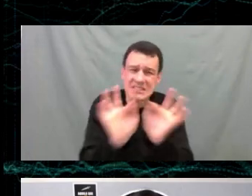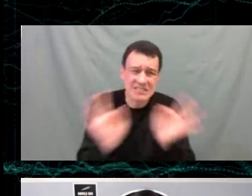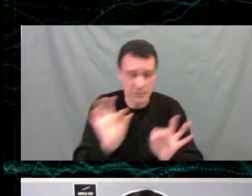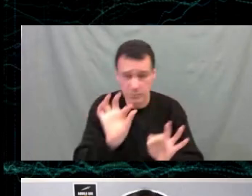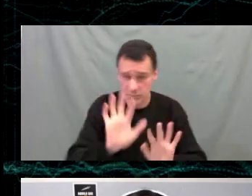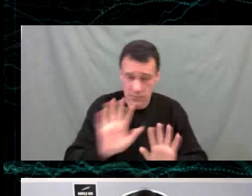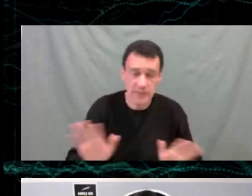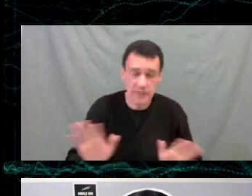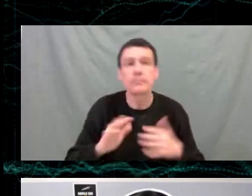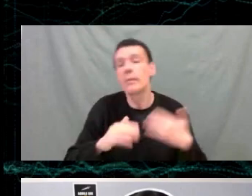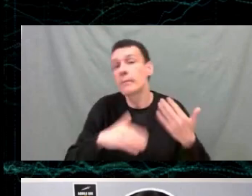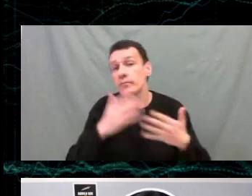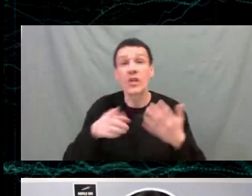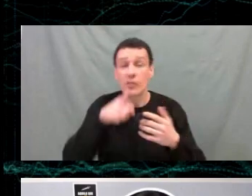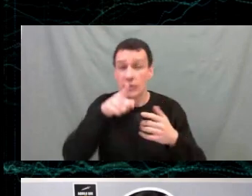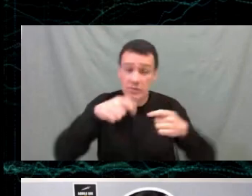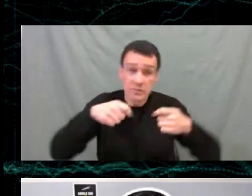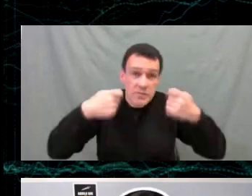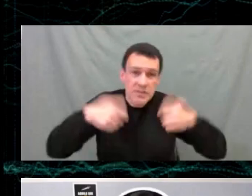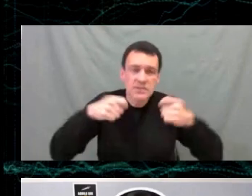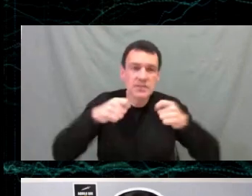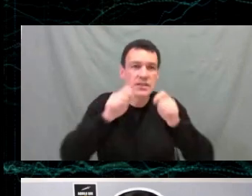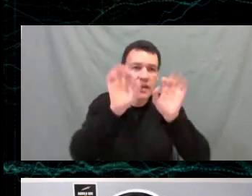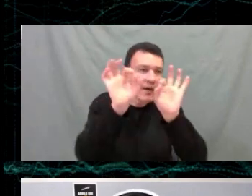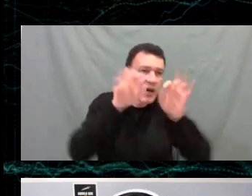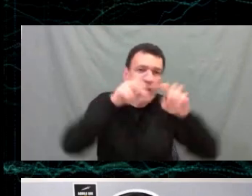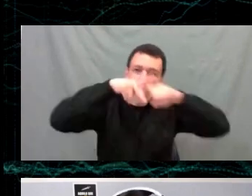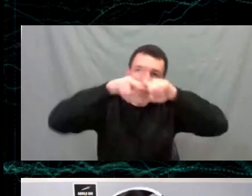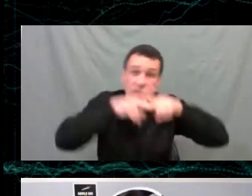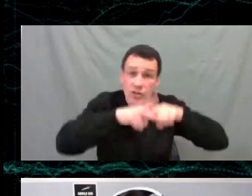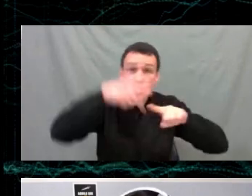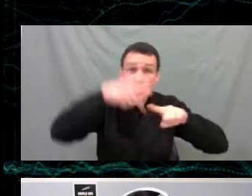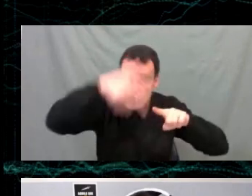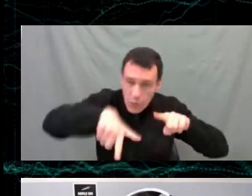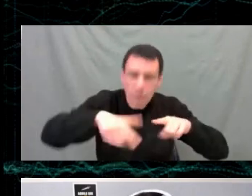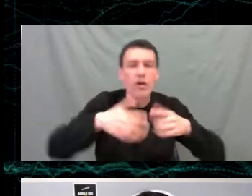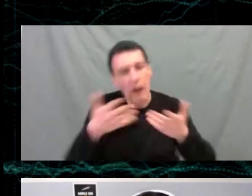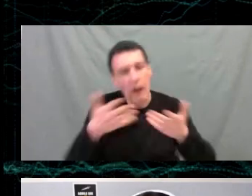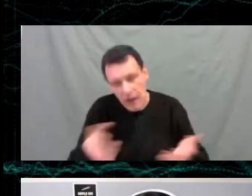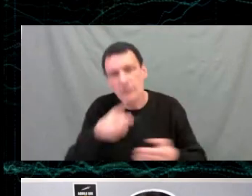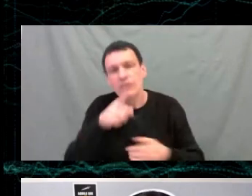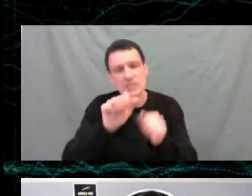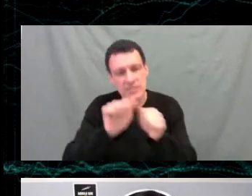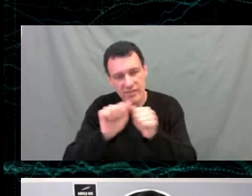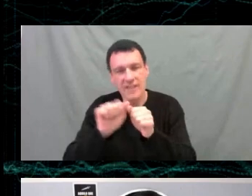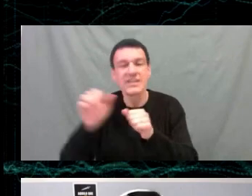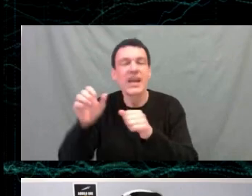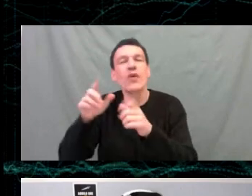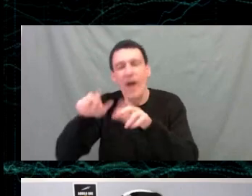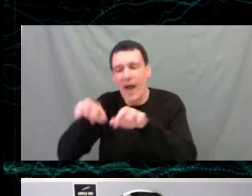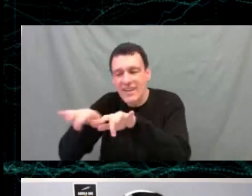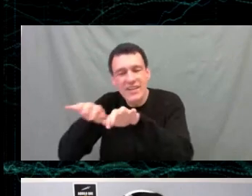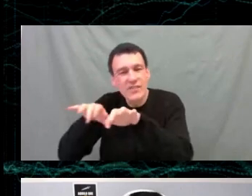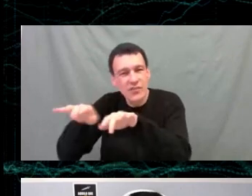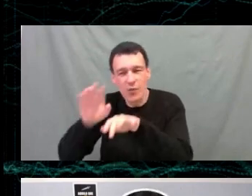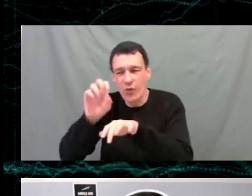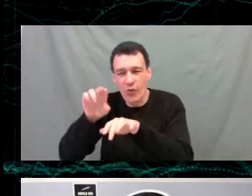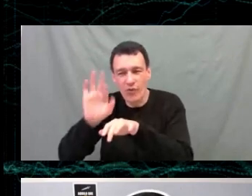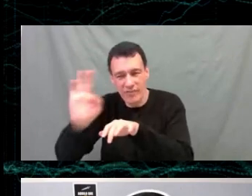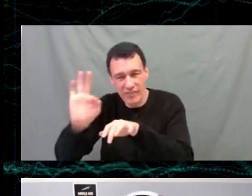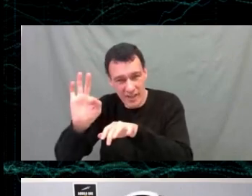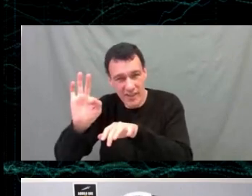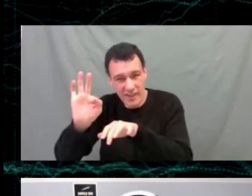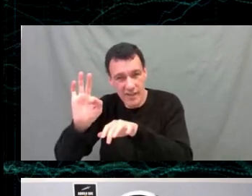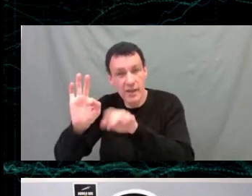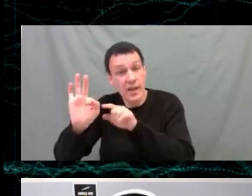precisa fazer, refinar essas configurações, você vai estar fazendo o tuning do seu Zabbix conf file, tá bom? Ou do